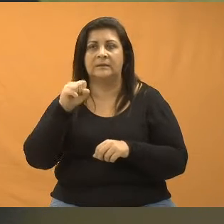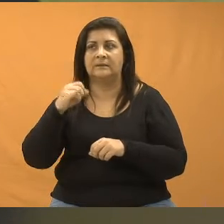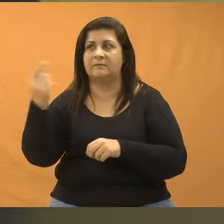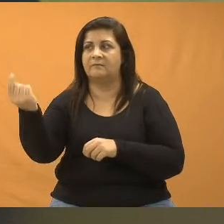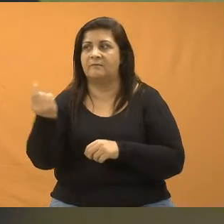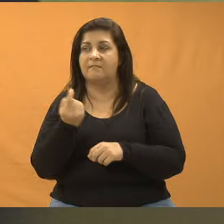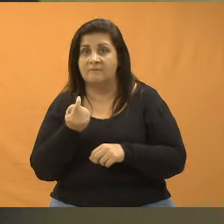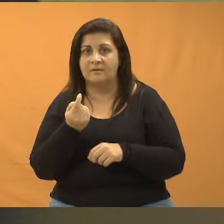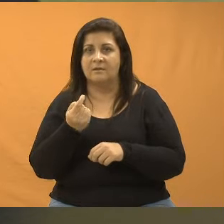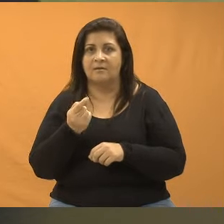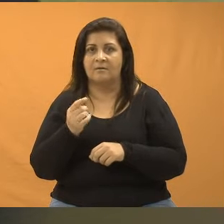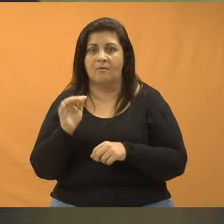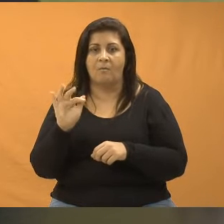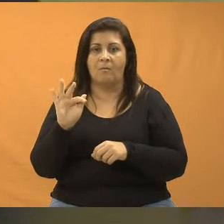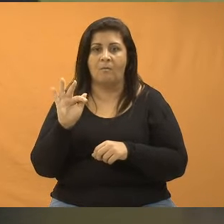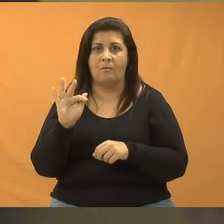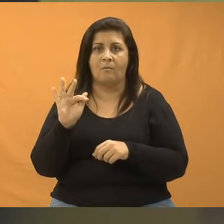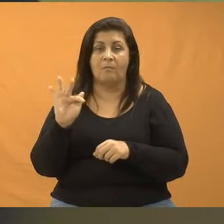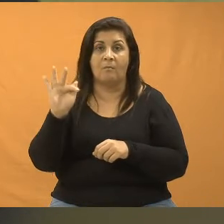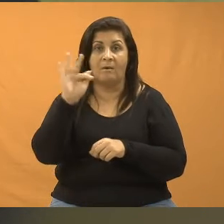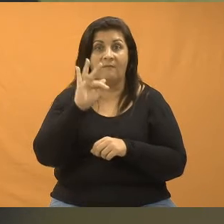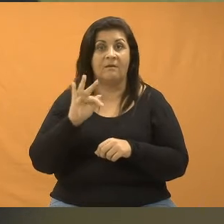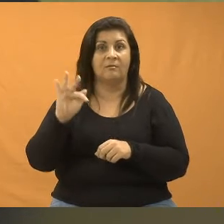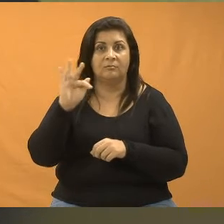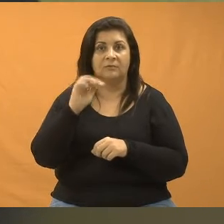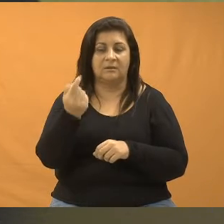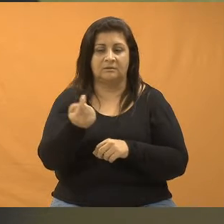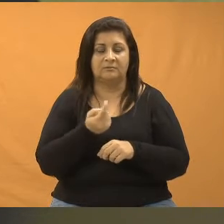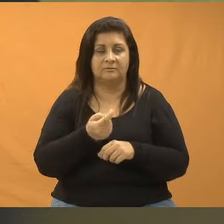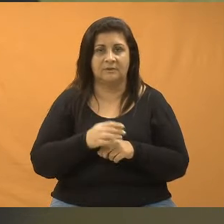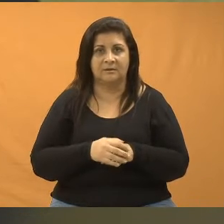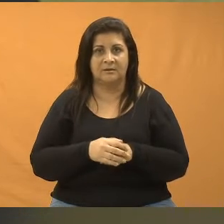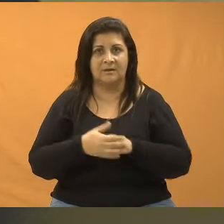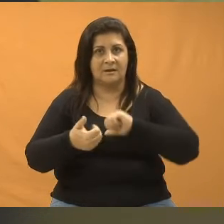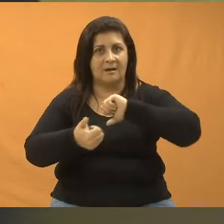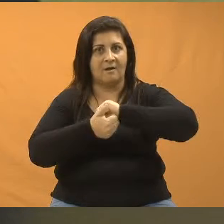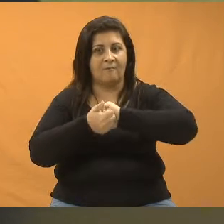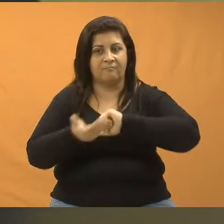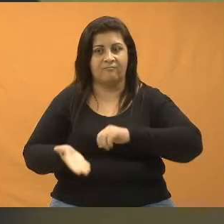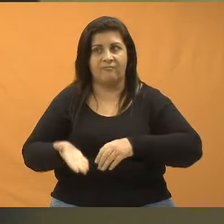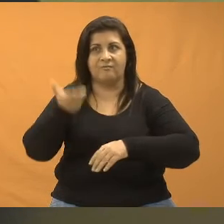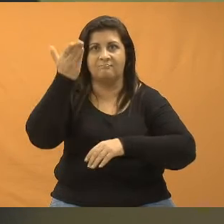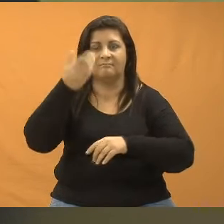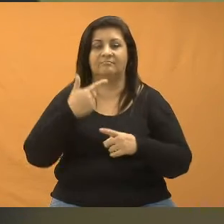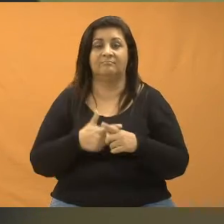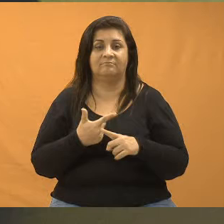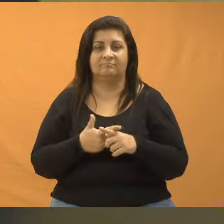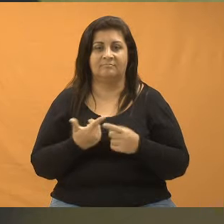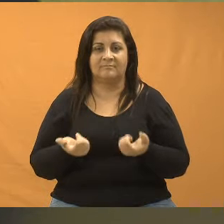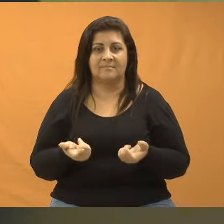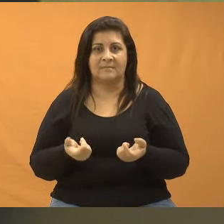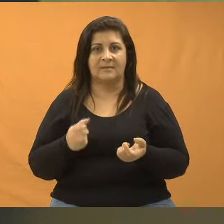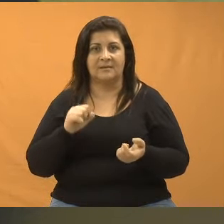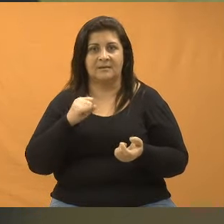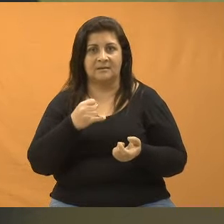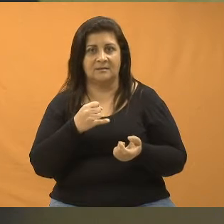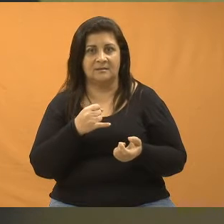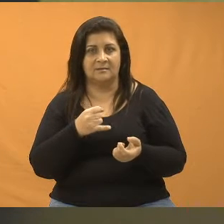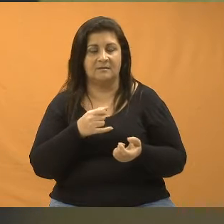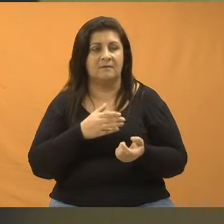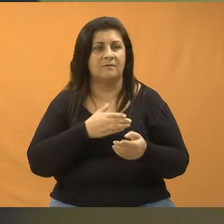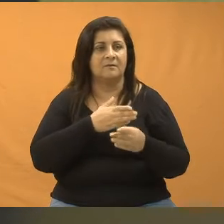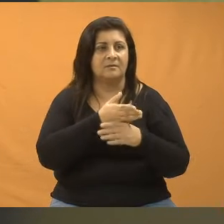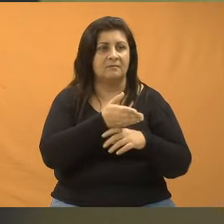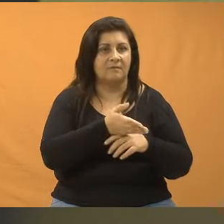quando o hospital passa a ser um hospital-escola? A qualidade vai lá em cima, porque você é atendido por um médico,